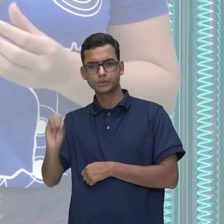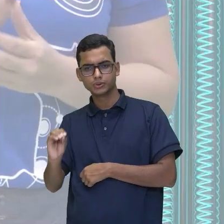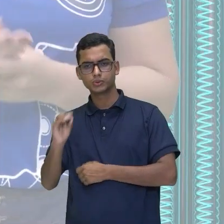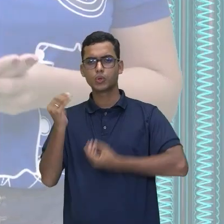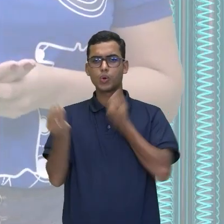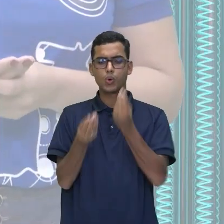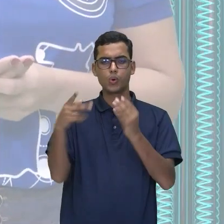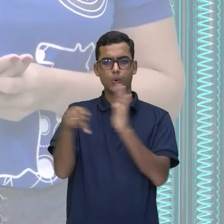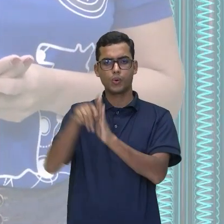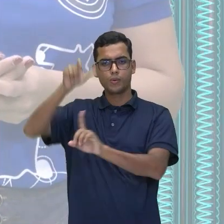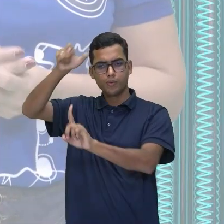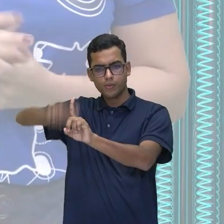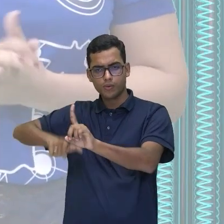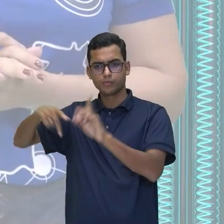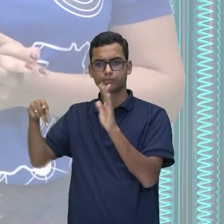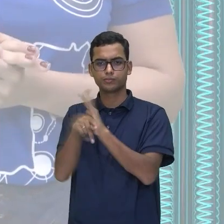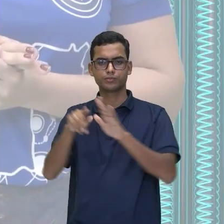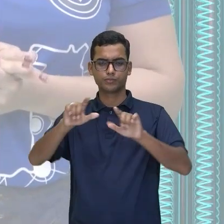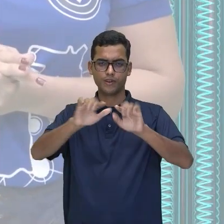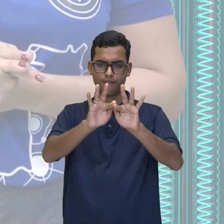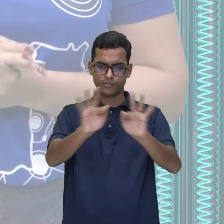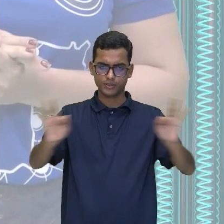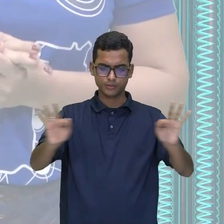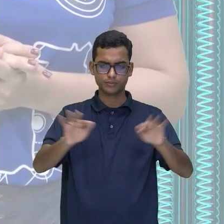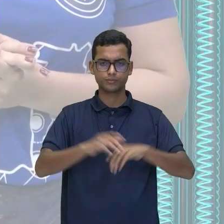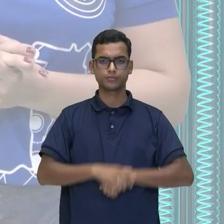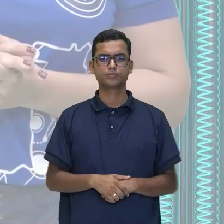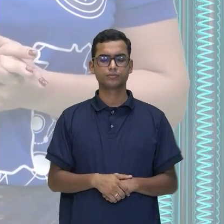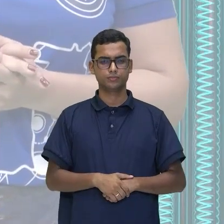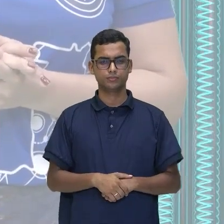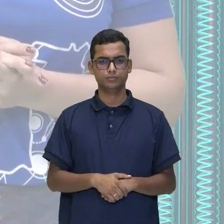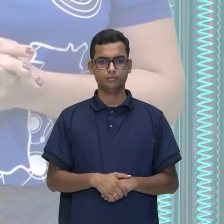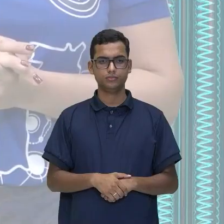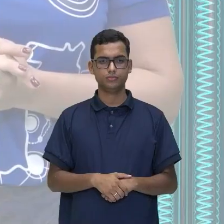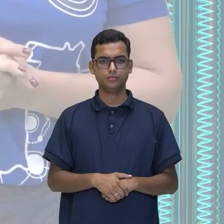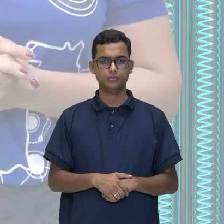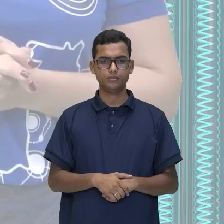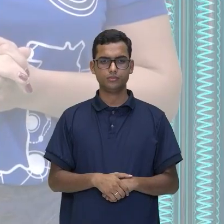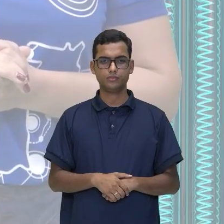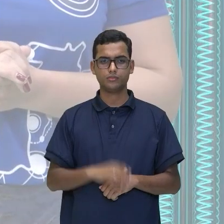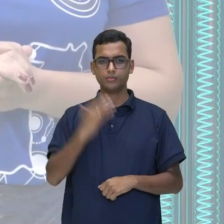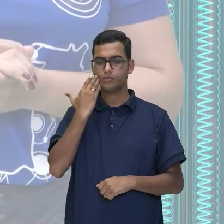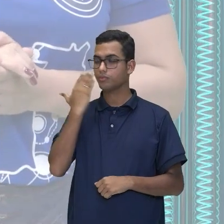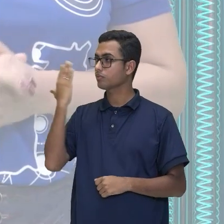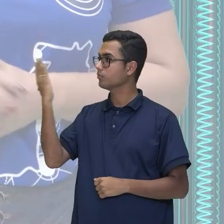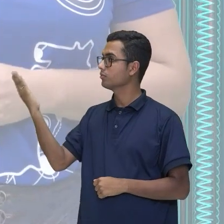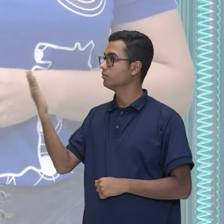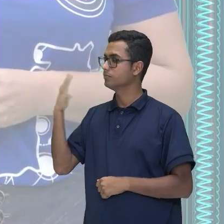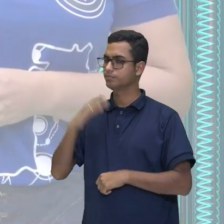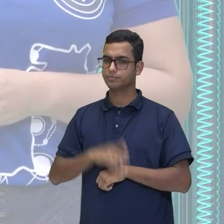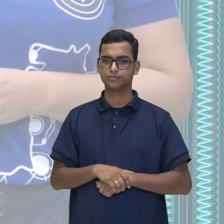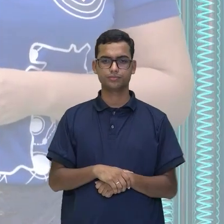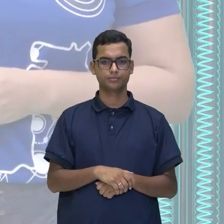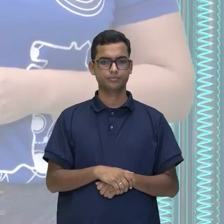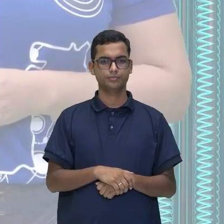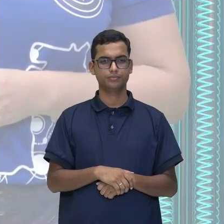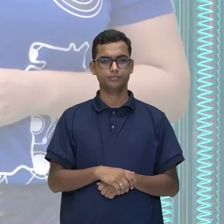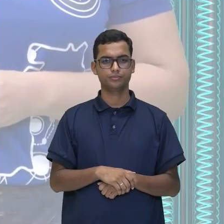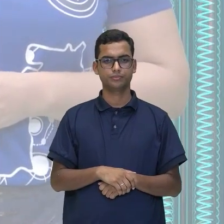como sujeito da oração. Vejam aqui. Is a student é a minha oração. Eu